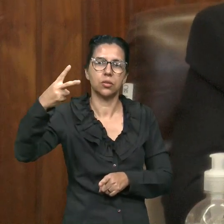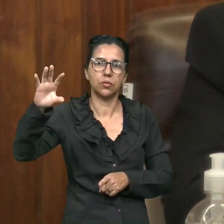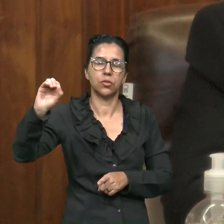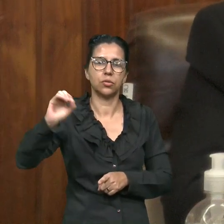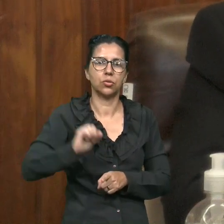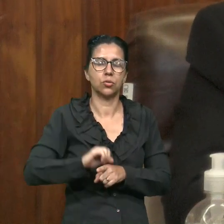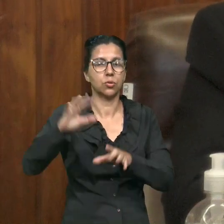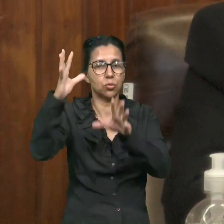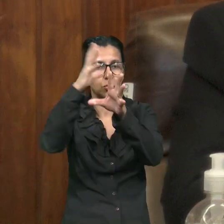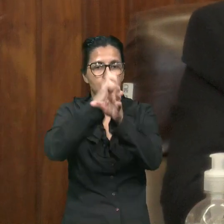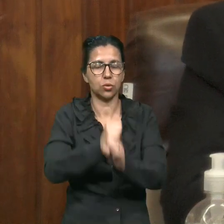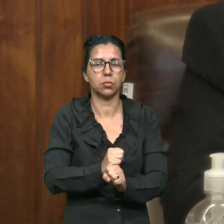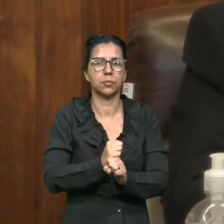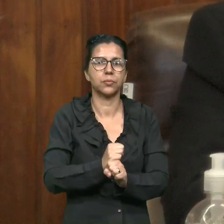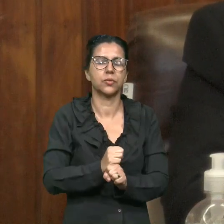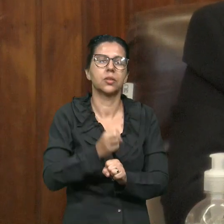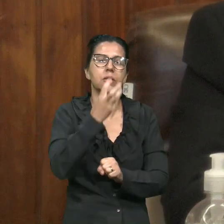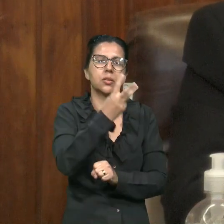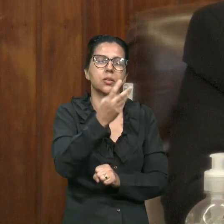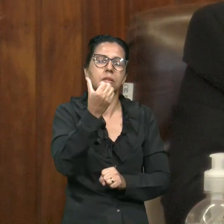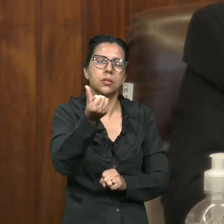R$ 37.720,15. Valor total até o momento,